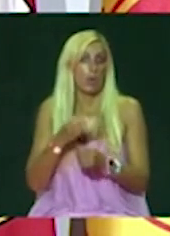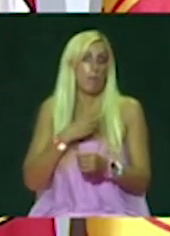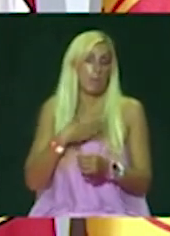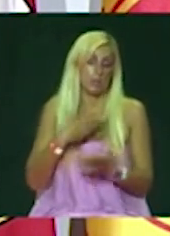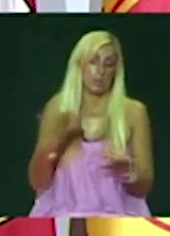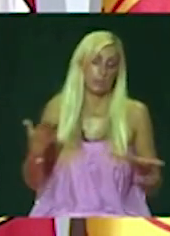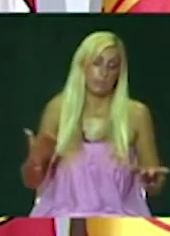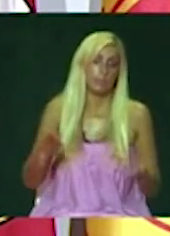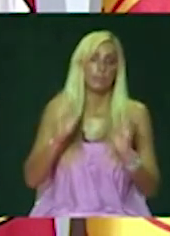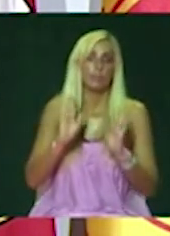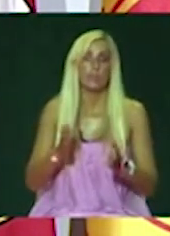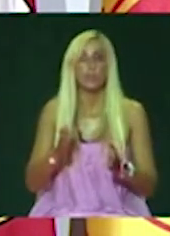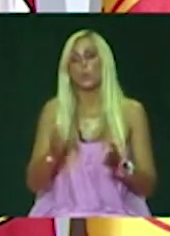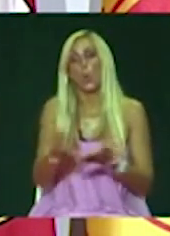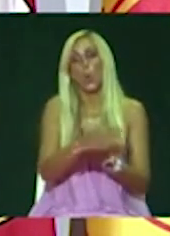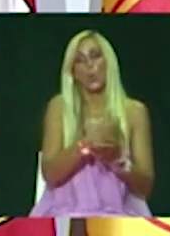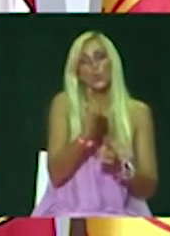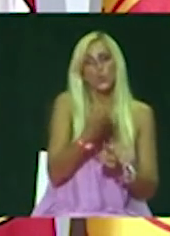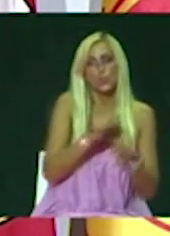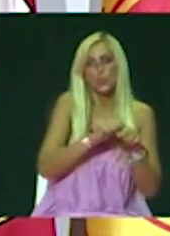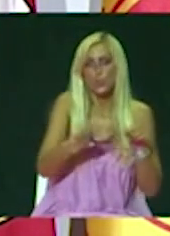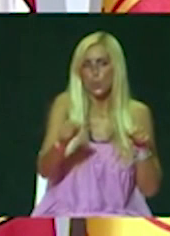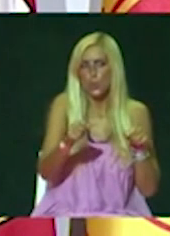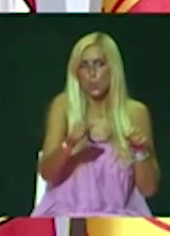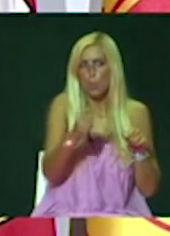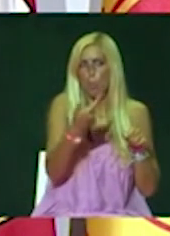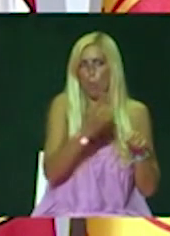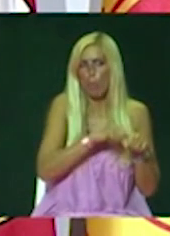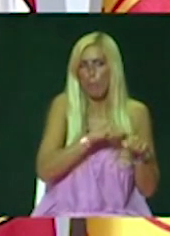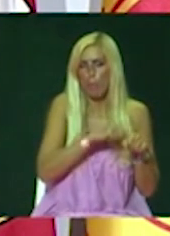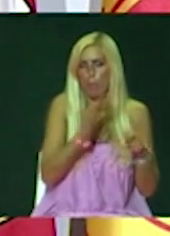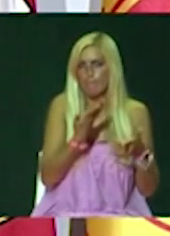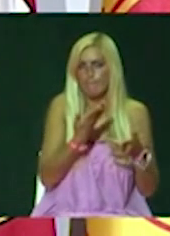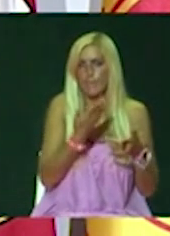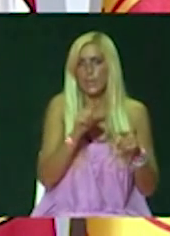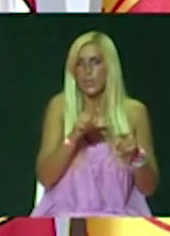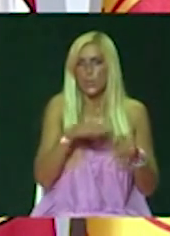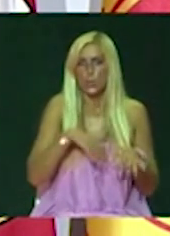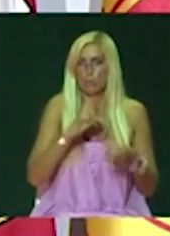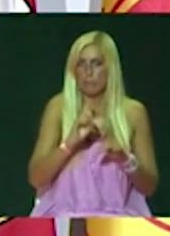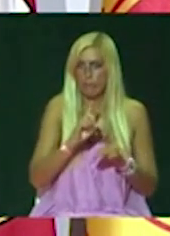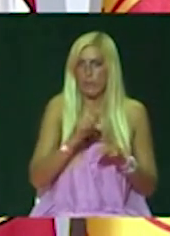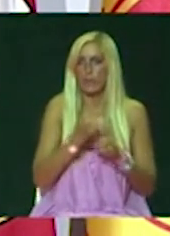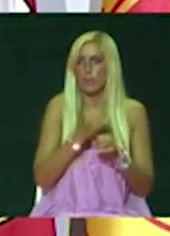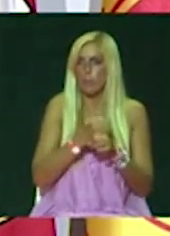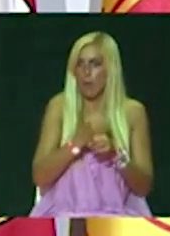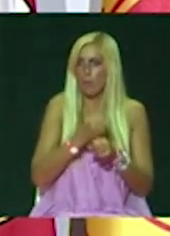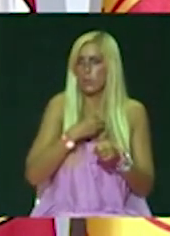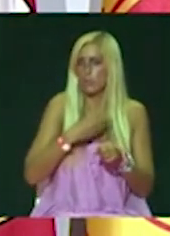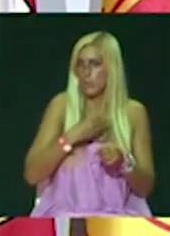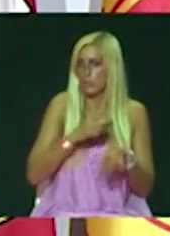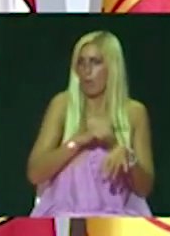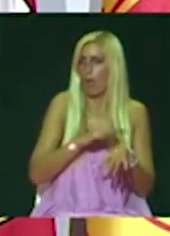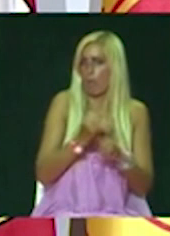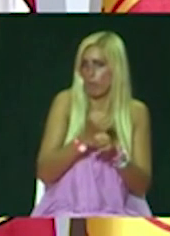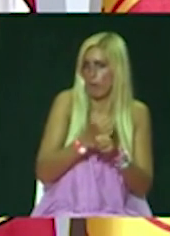empresas precisarem de um recurso por um período temporário não significa que a atividade da empresa de trabalho temporário não seja